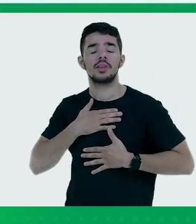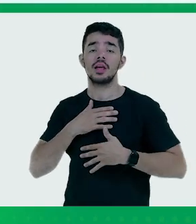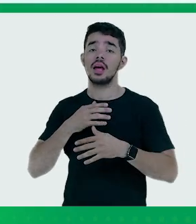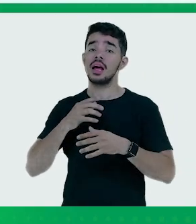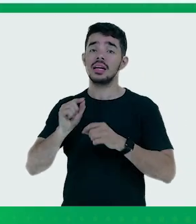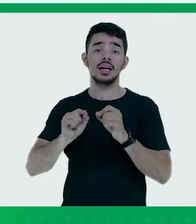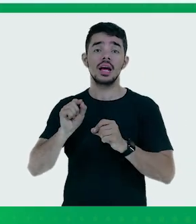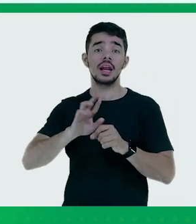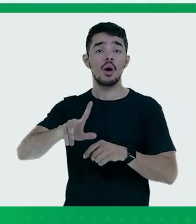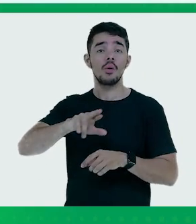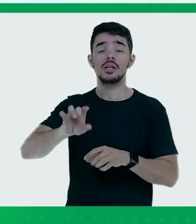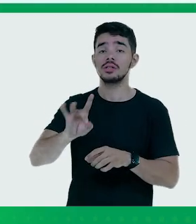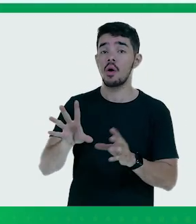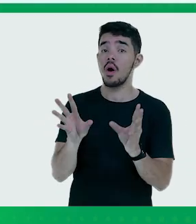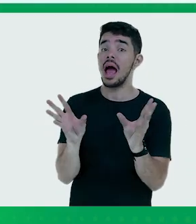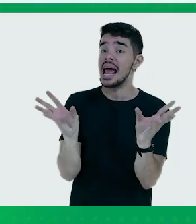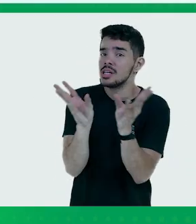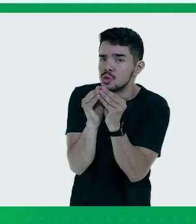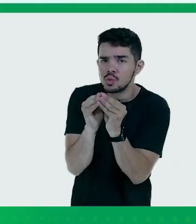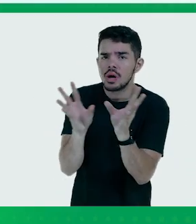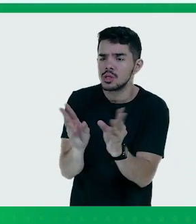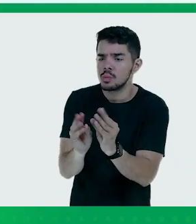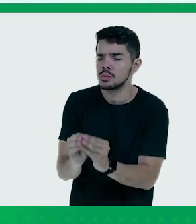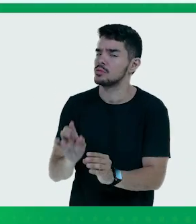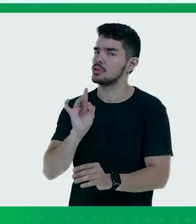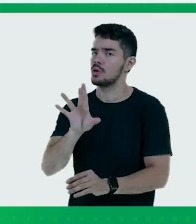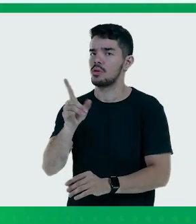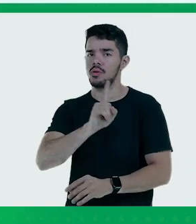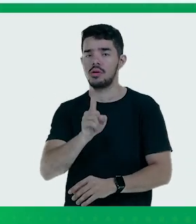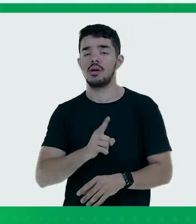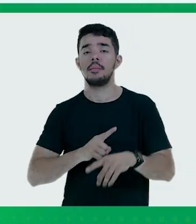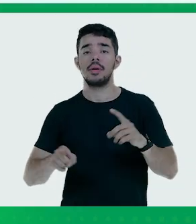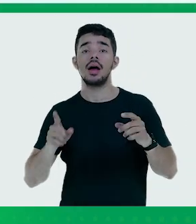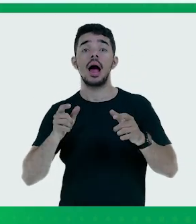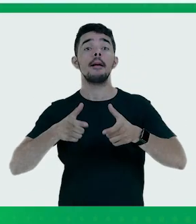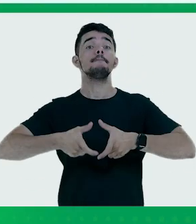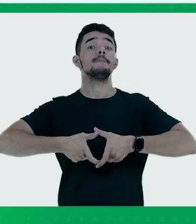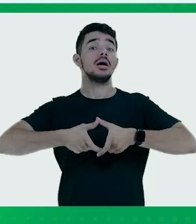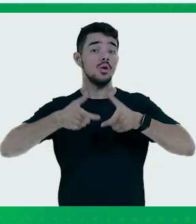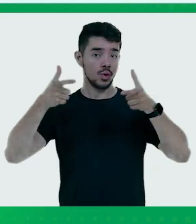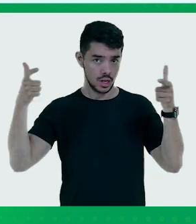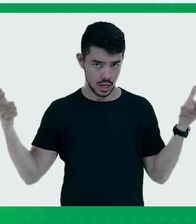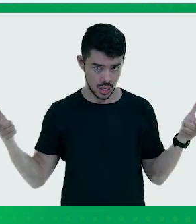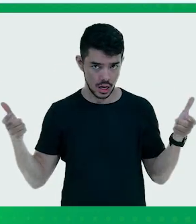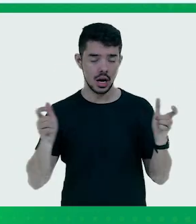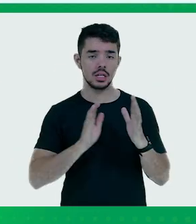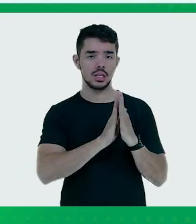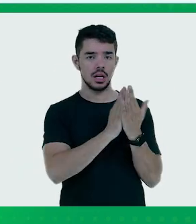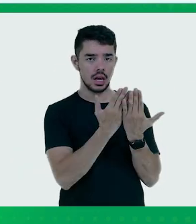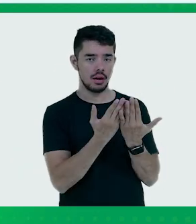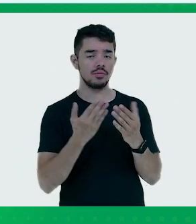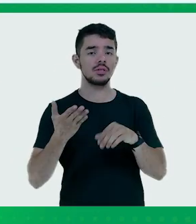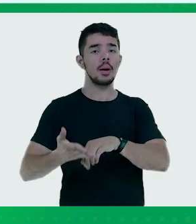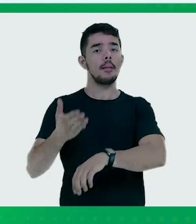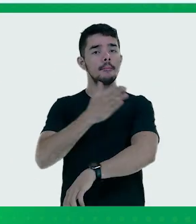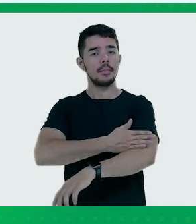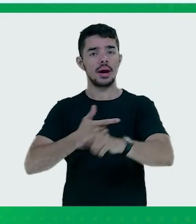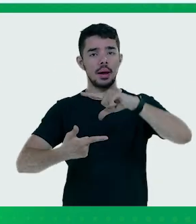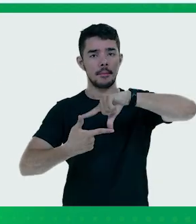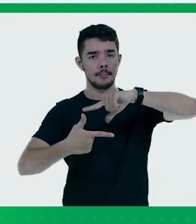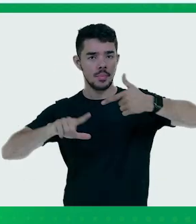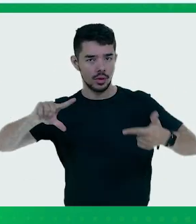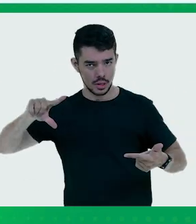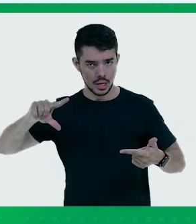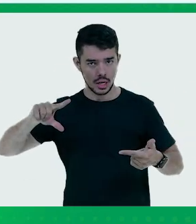apenas um resumo dessas características, mas que a maioria das obras pré-modernas, né, pré-modernistas,